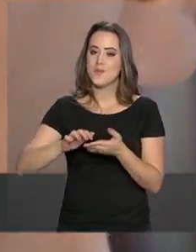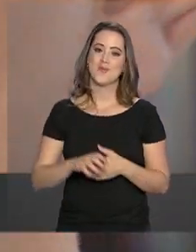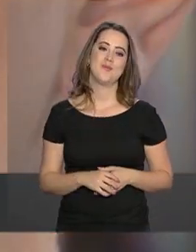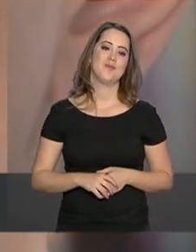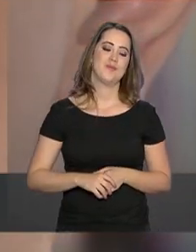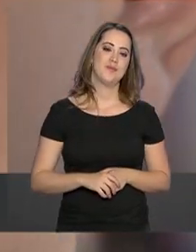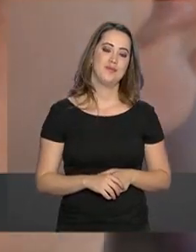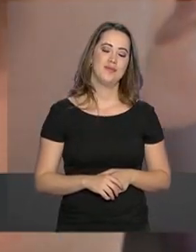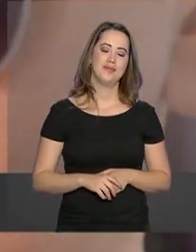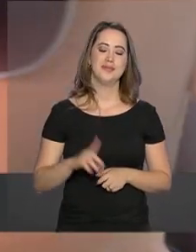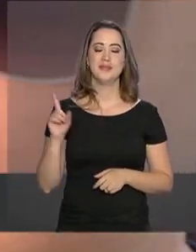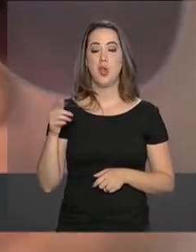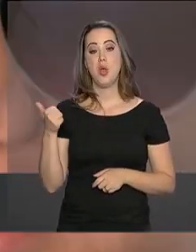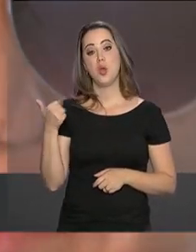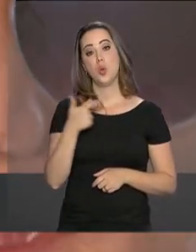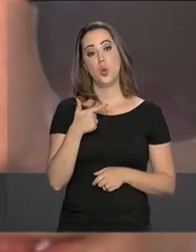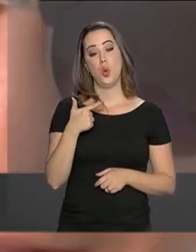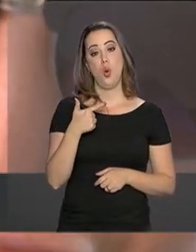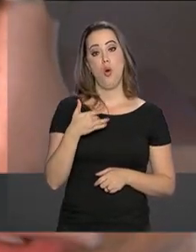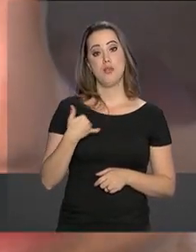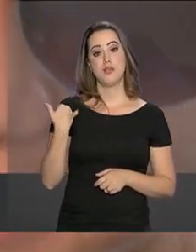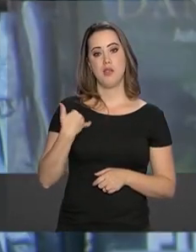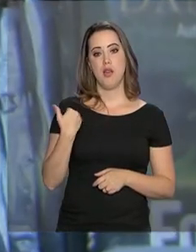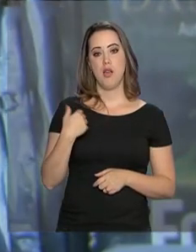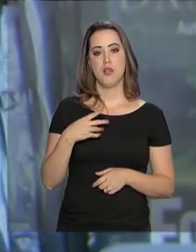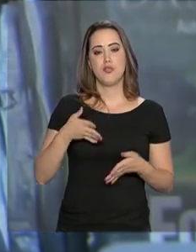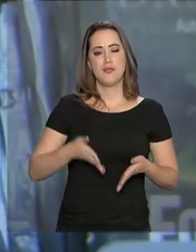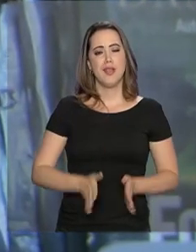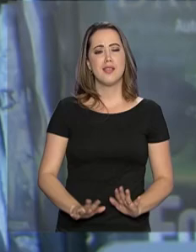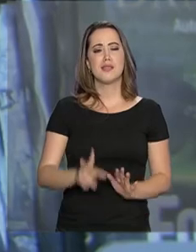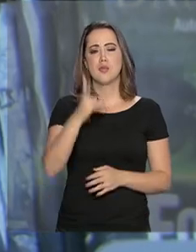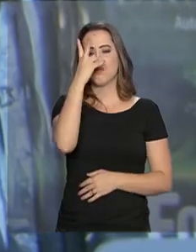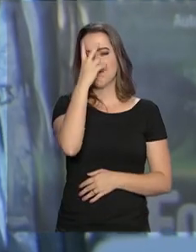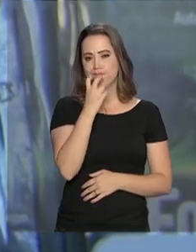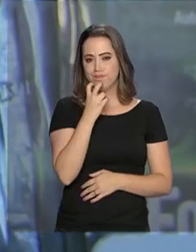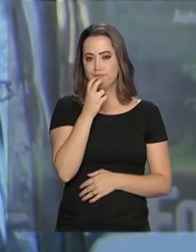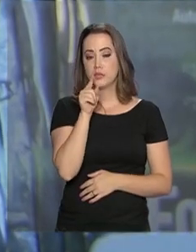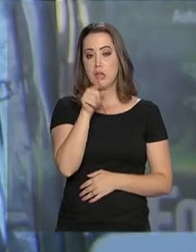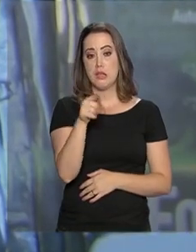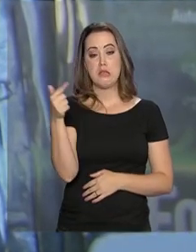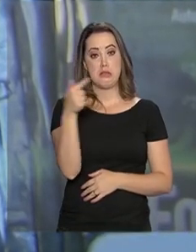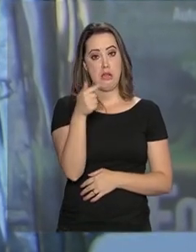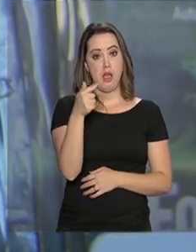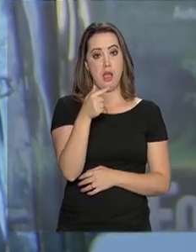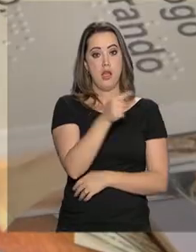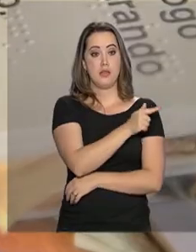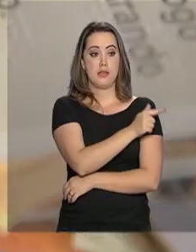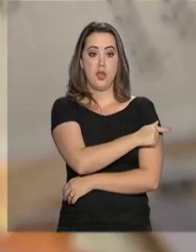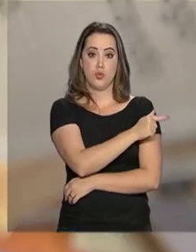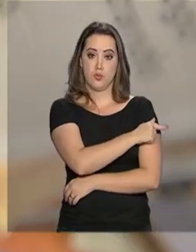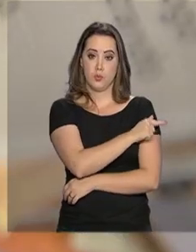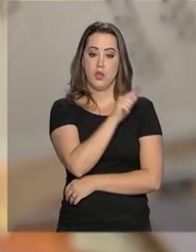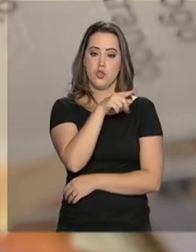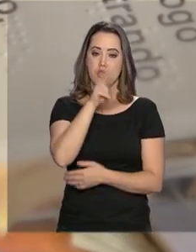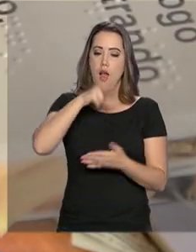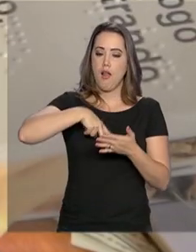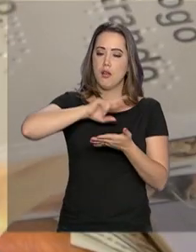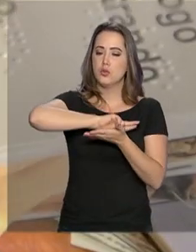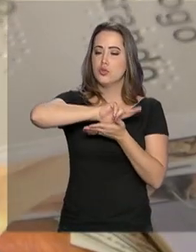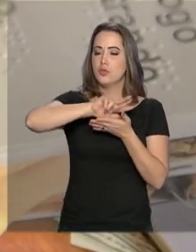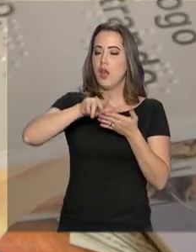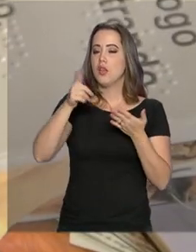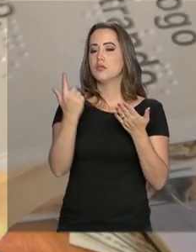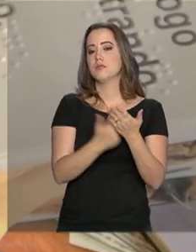Luiz Eduardo tem 12 anos e é cego de nascença. Ele está no 7º ano do ensino fundamental e já leu